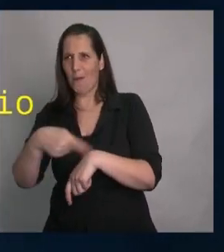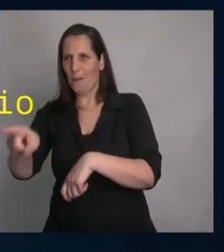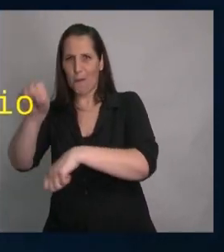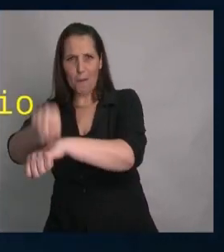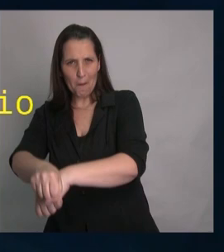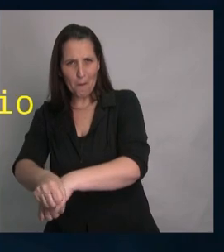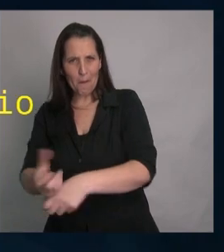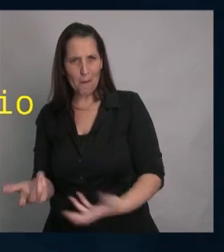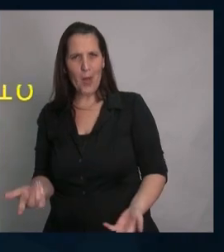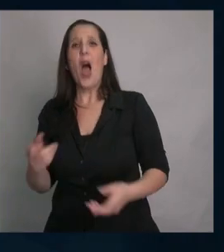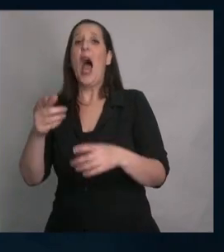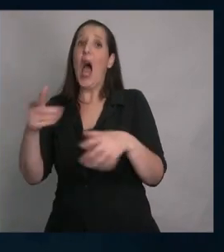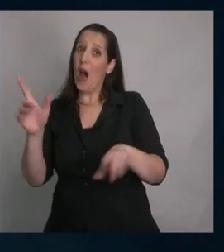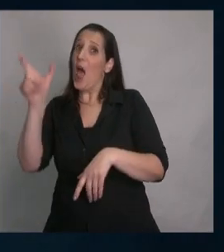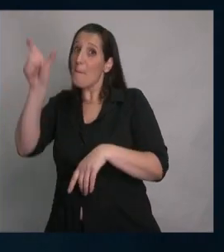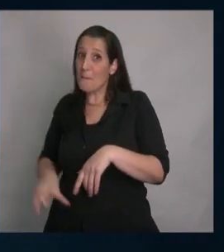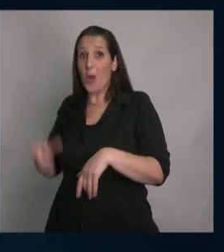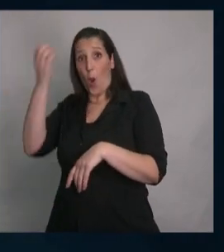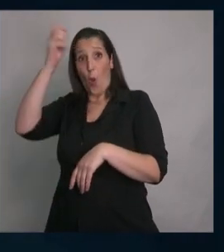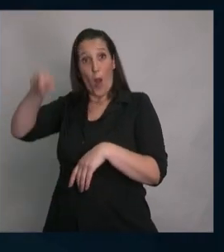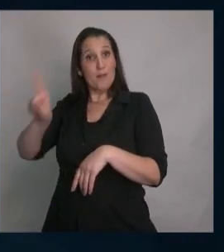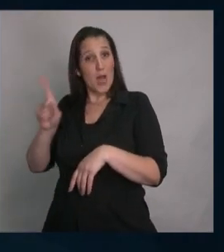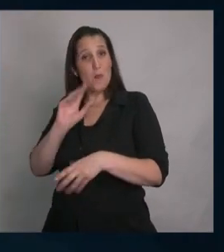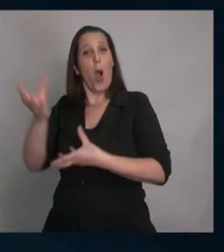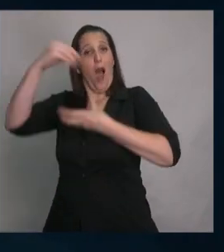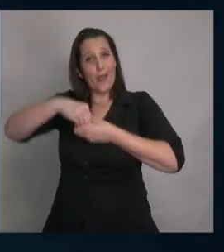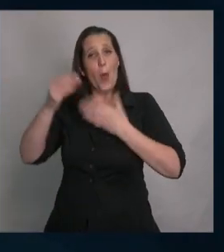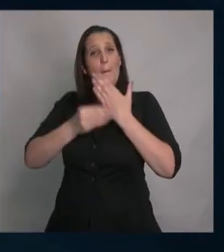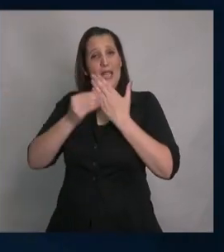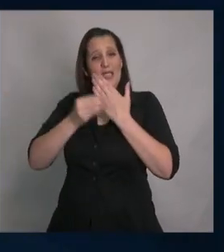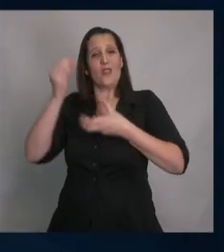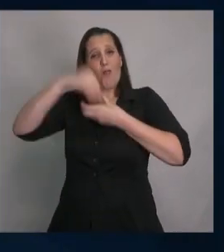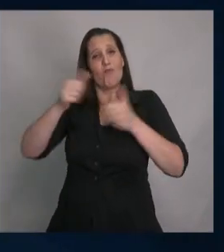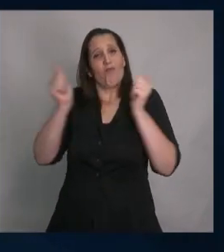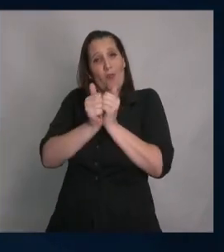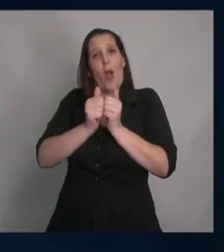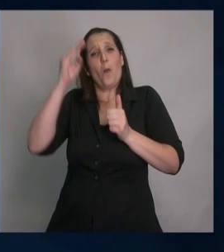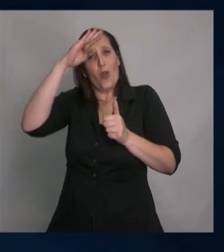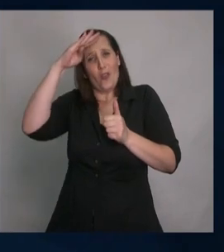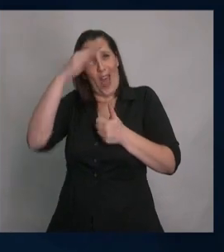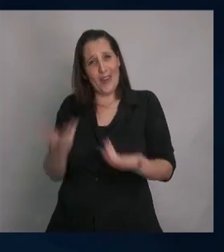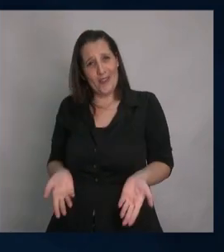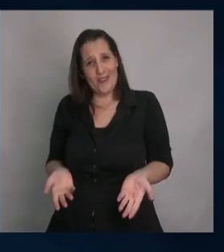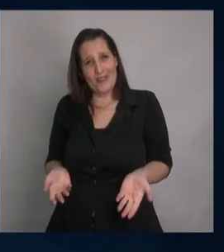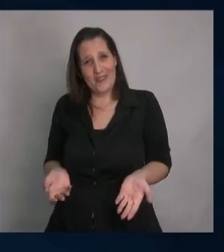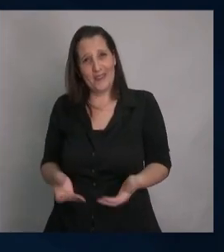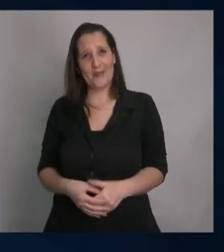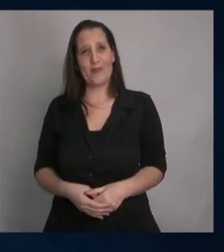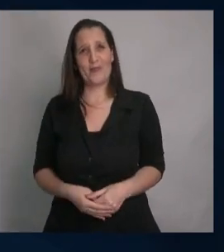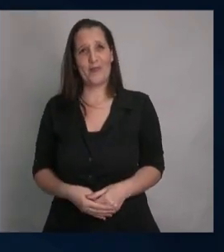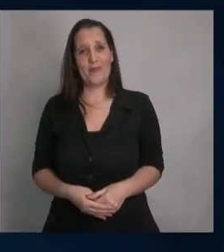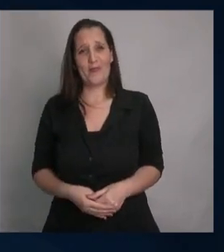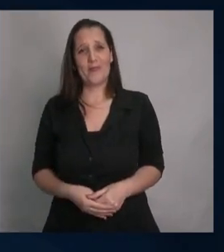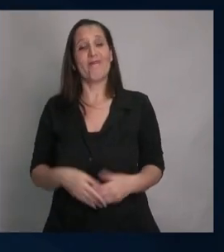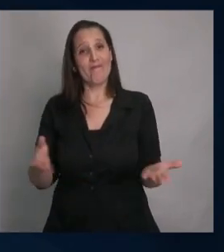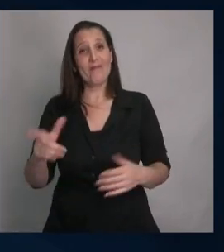E, concretamente, essa campanha do Lula tem que ganhar esse mundo, porque o Lula também é a chance